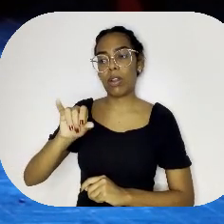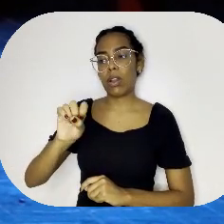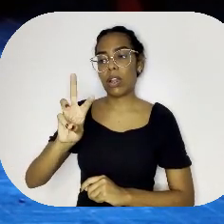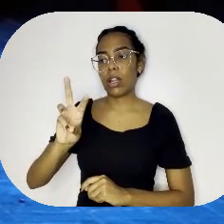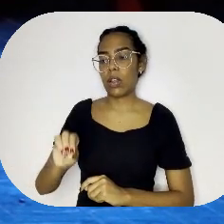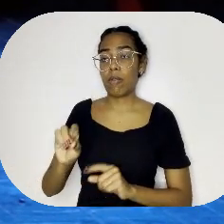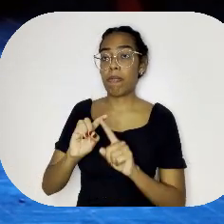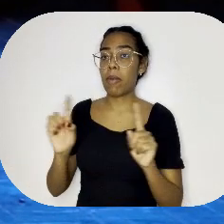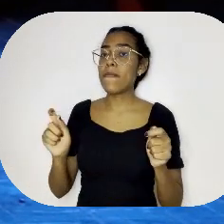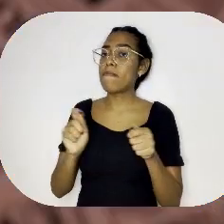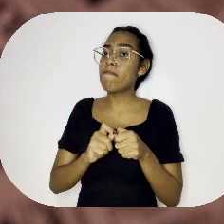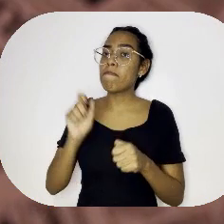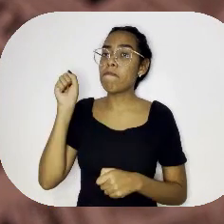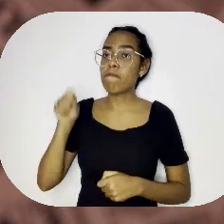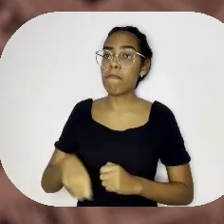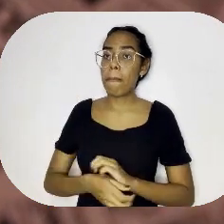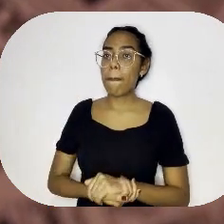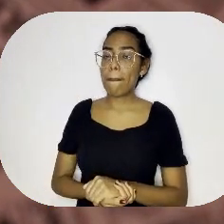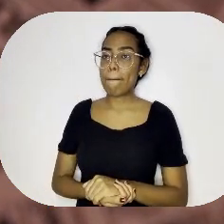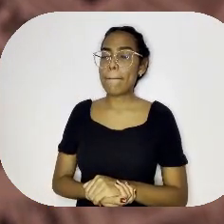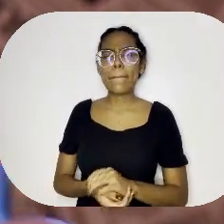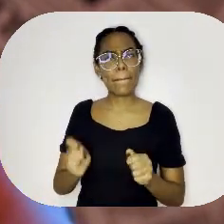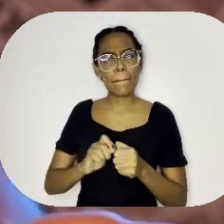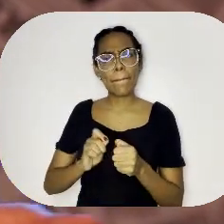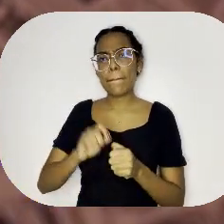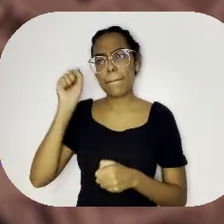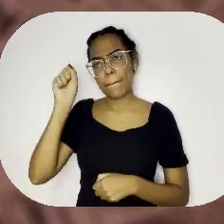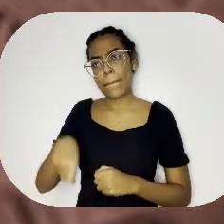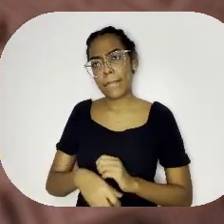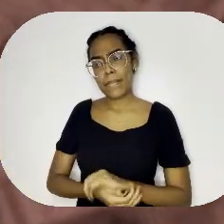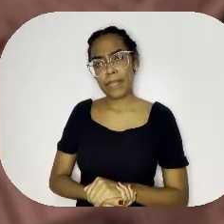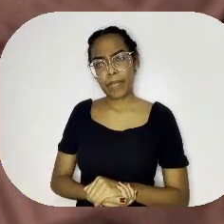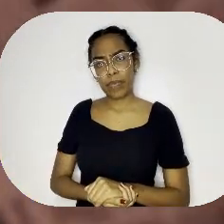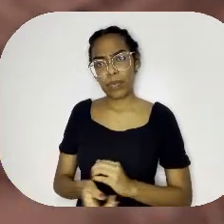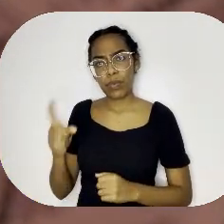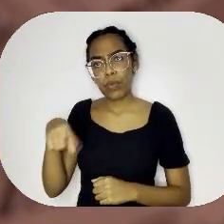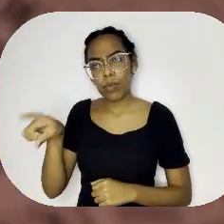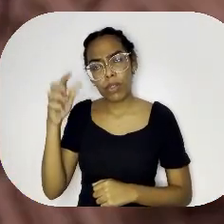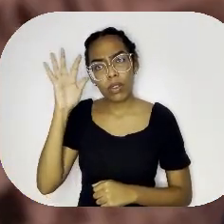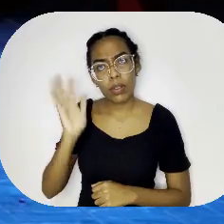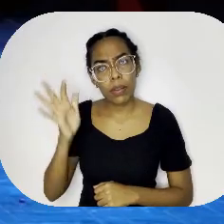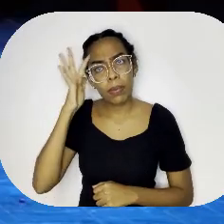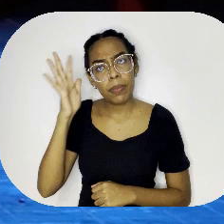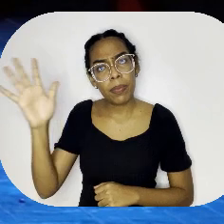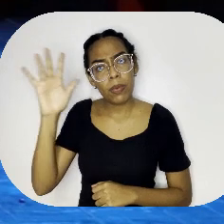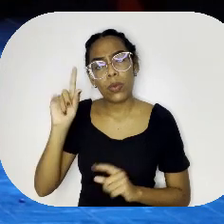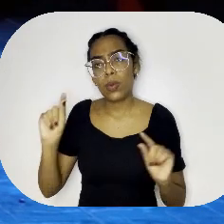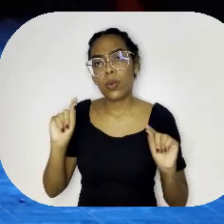Mas eu faço apologia ao simbolismo. Faço mesmo. Tu já parou pra pensar,